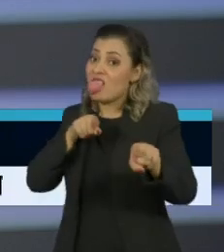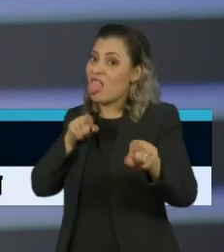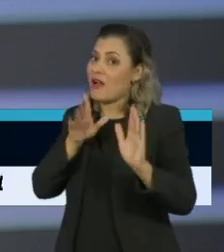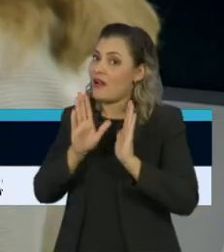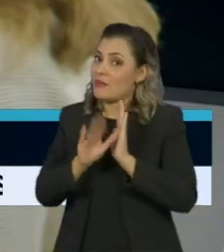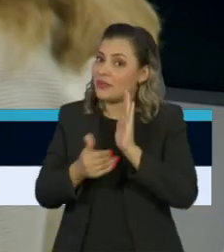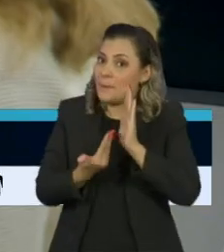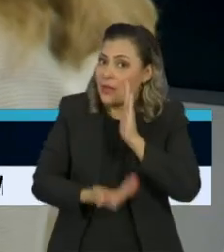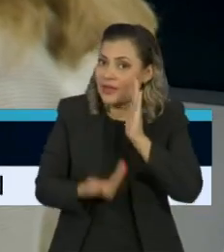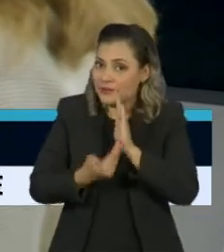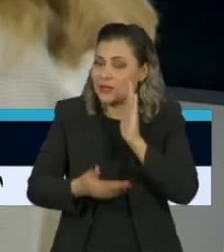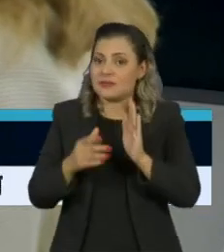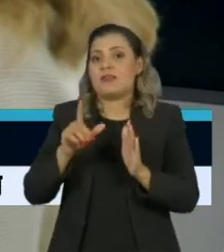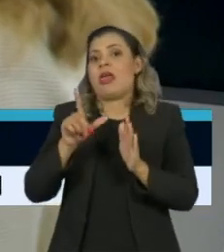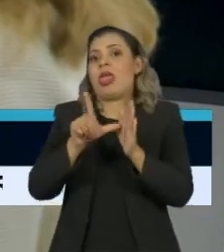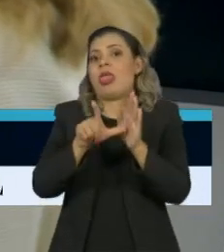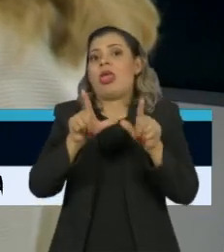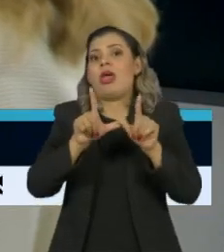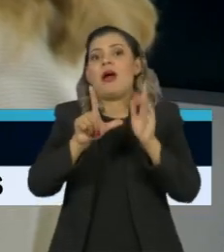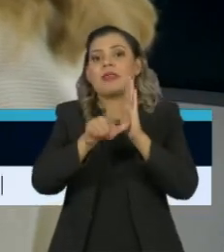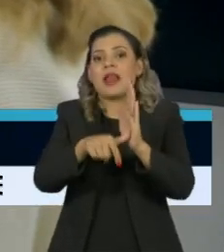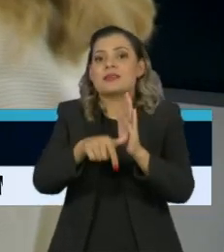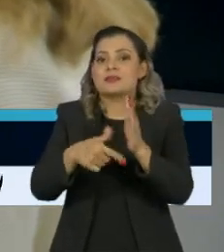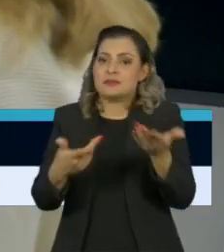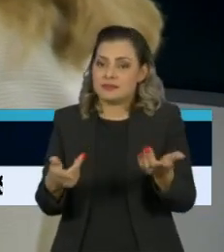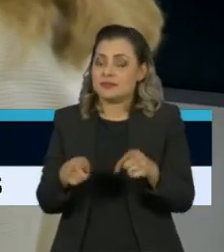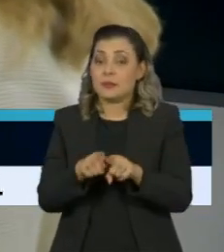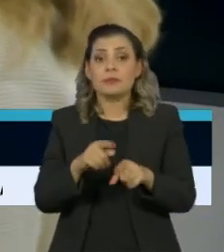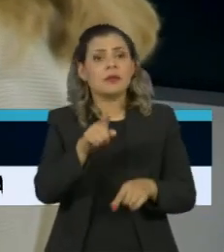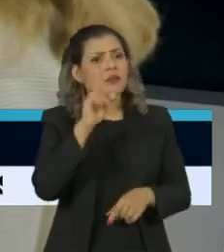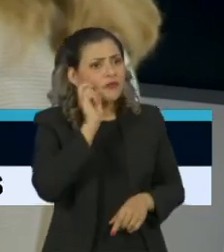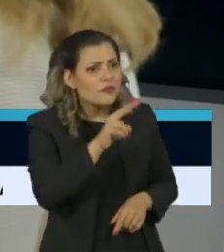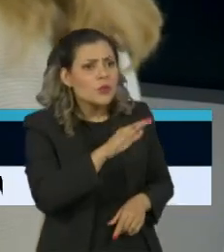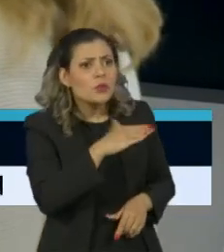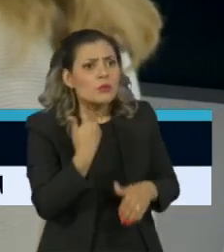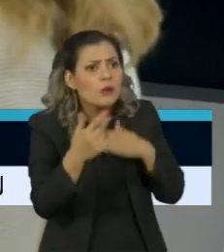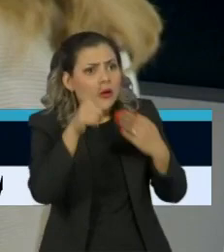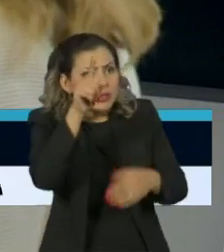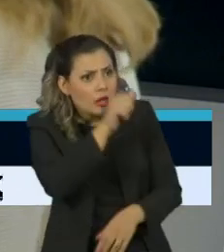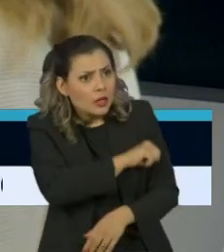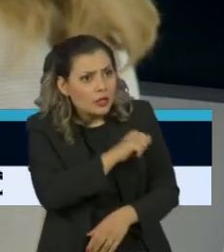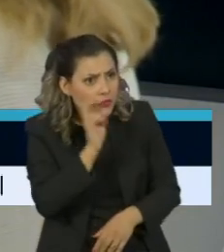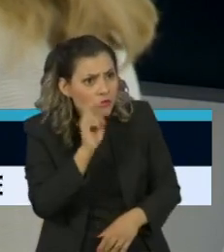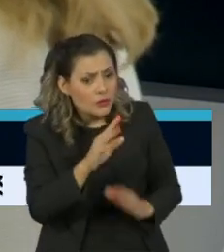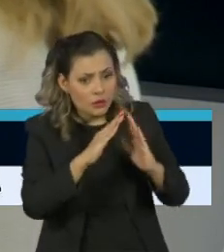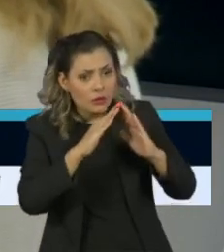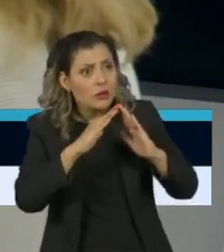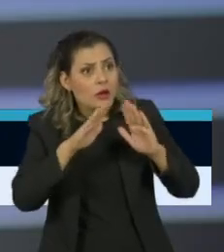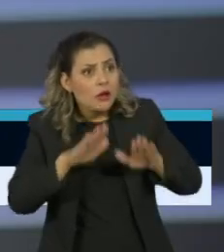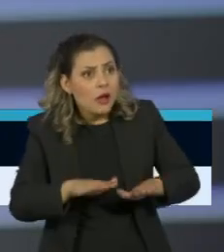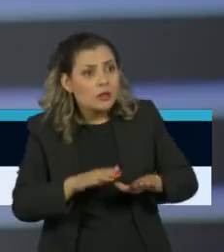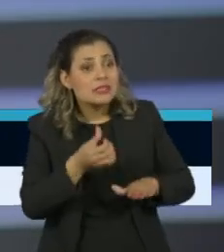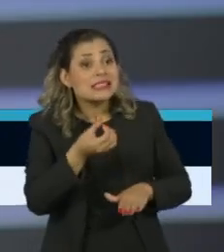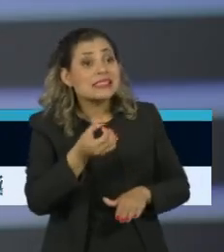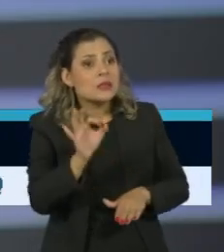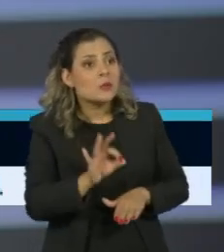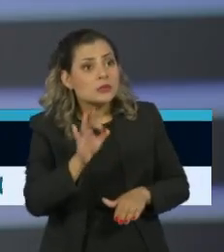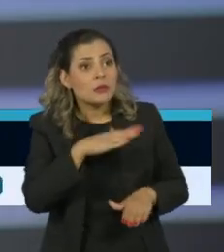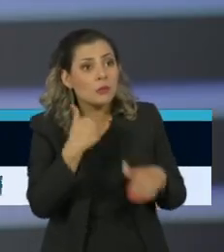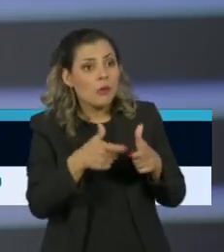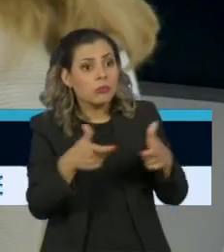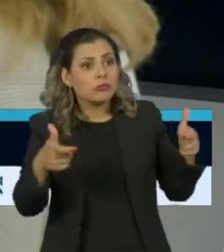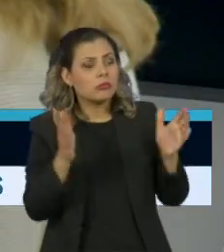em outra notícia que chama a atenção aqui no rio de janeiro na cidade do rio o número de óbitos de quem está em casa cresceu que sessenta por cento